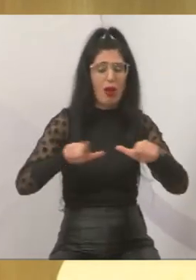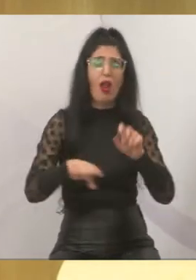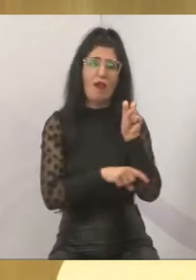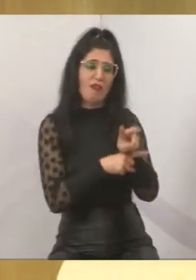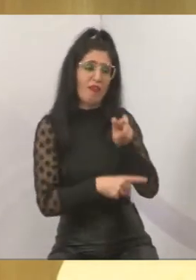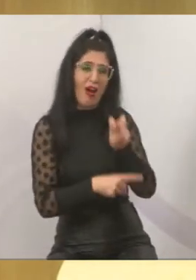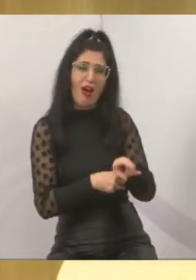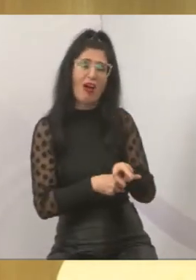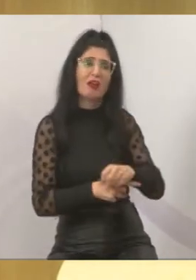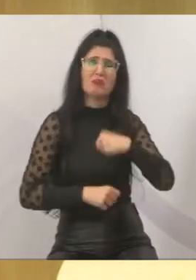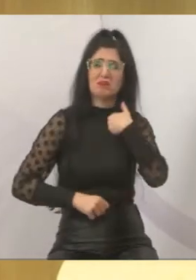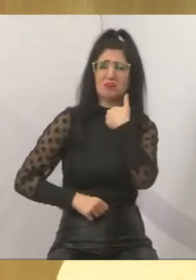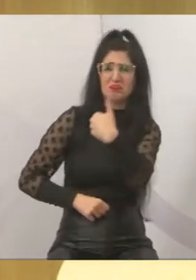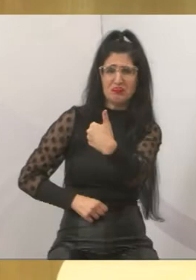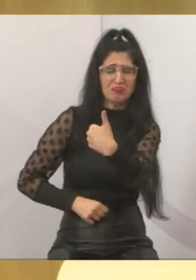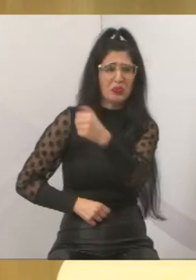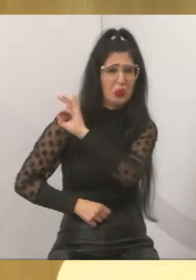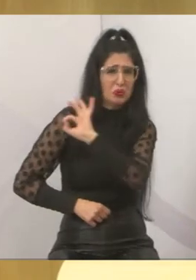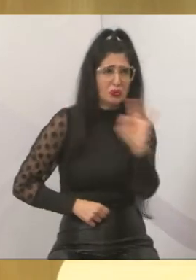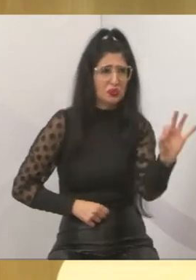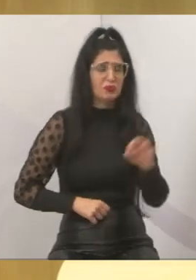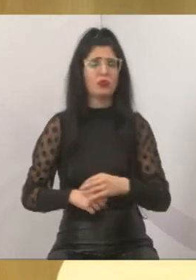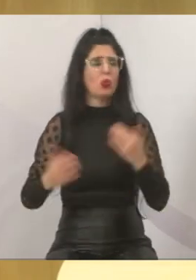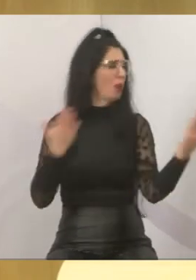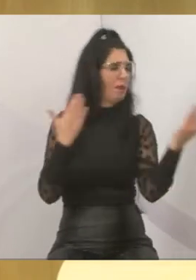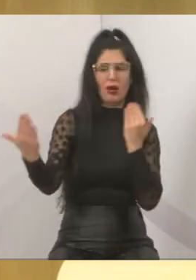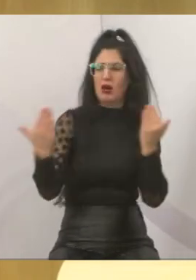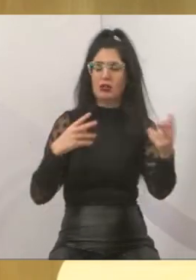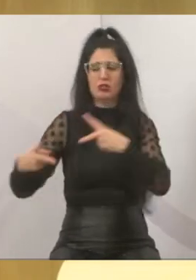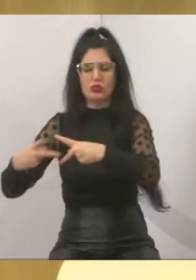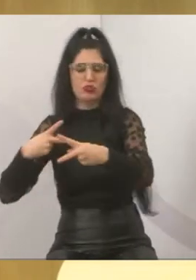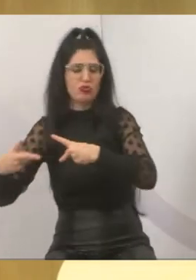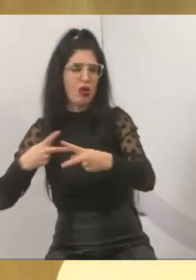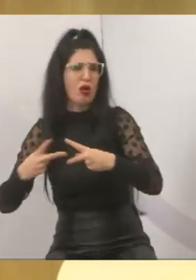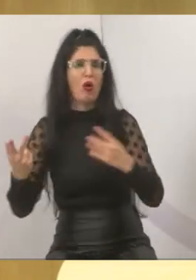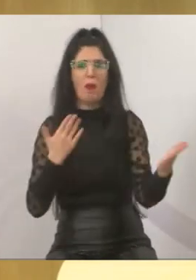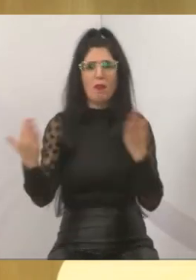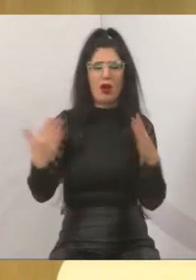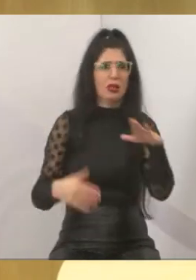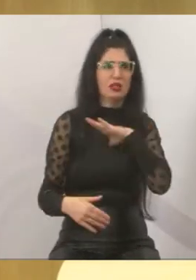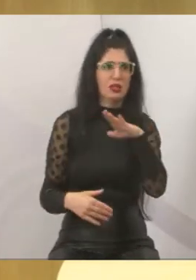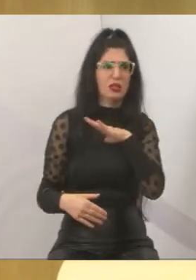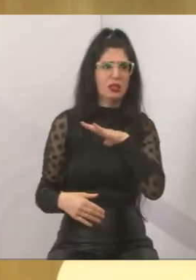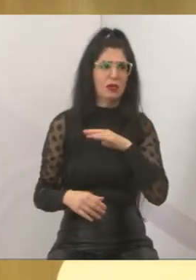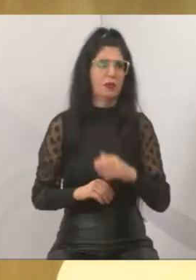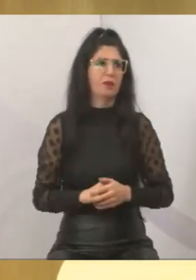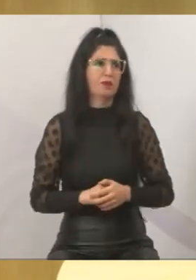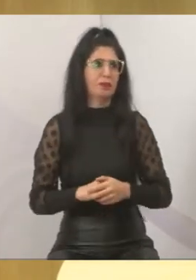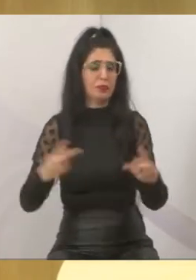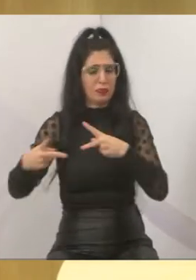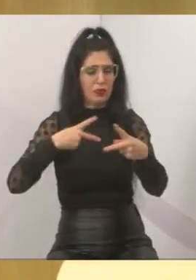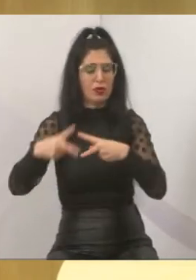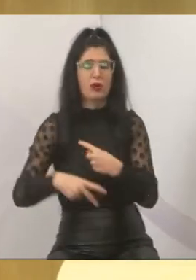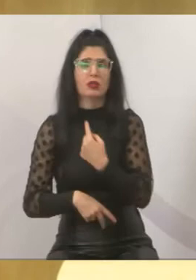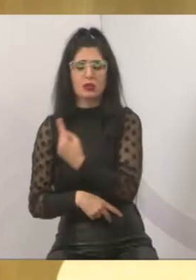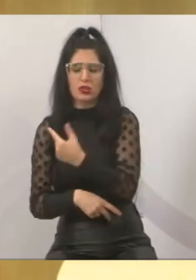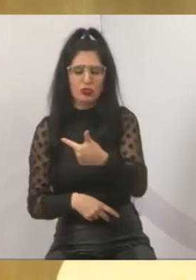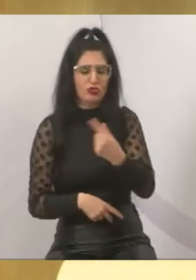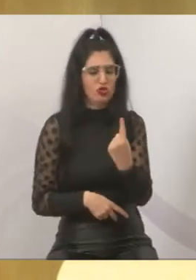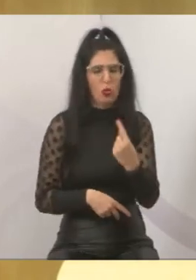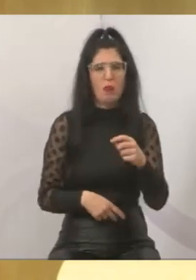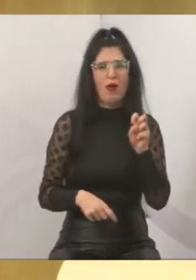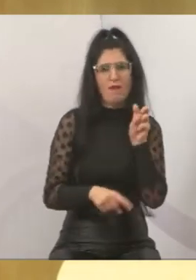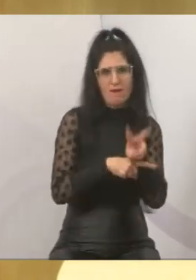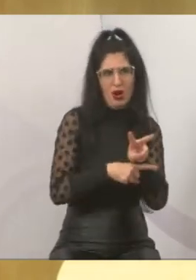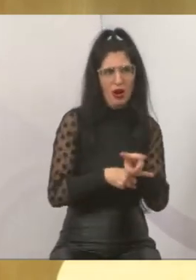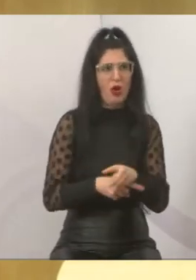quando comparados aí com São José. São José dos Campos vem na sequência com 121 vagas. Aí, uma